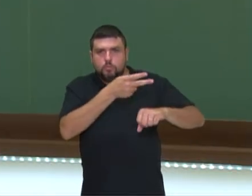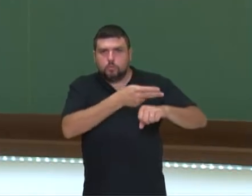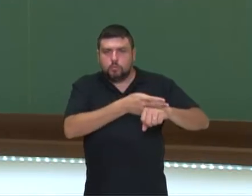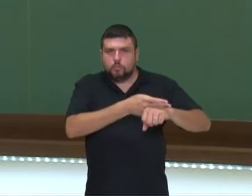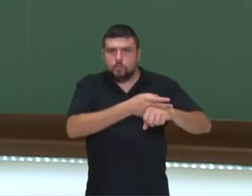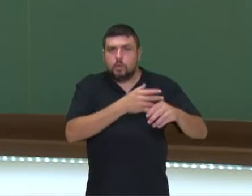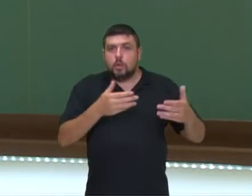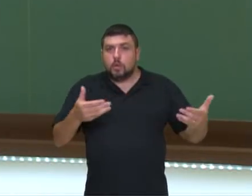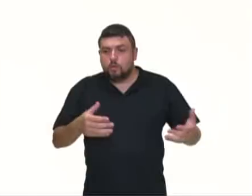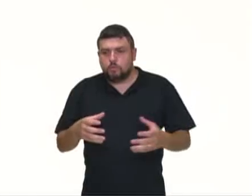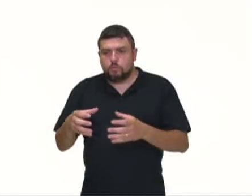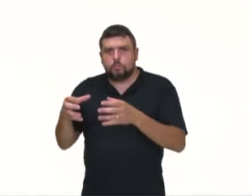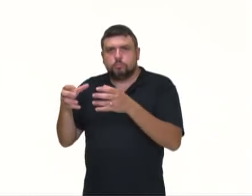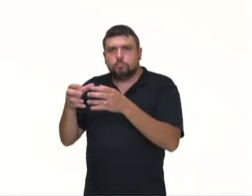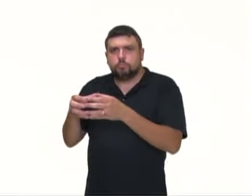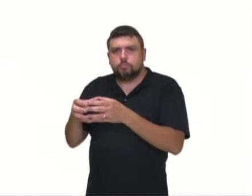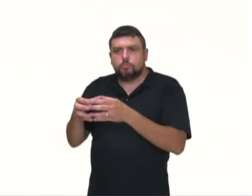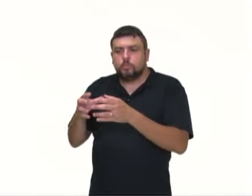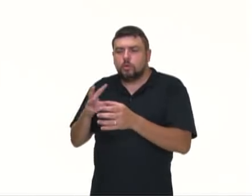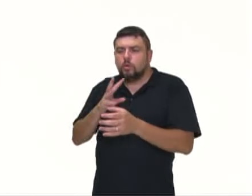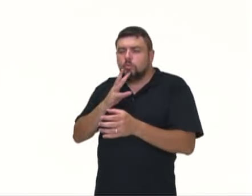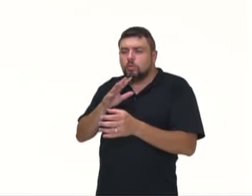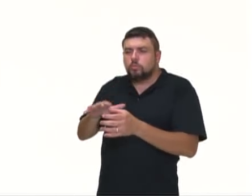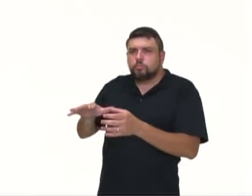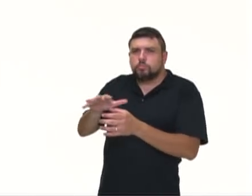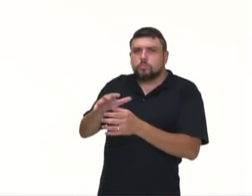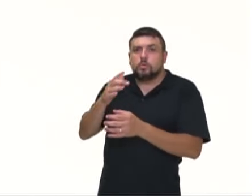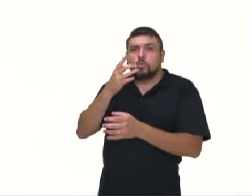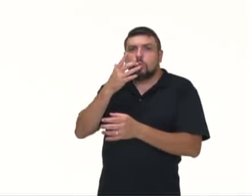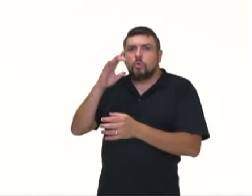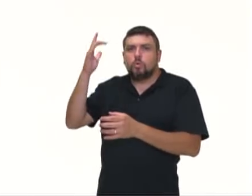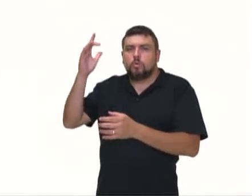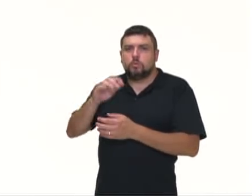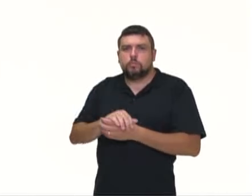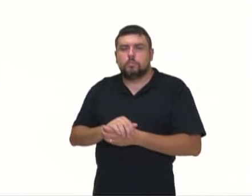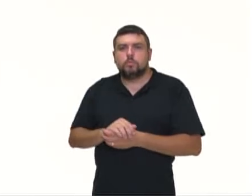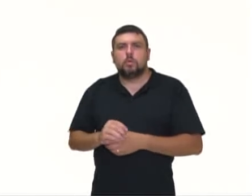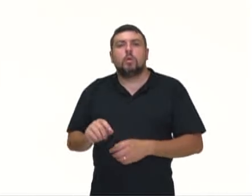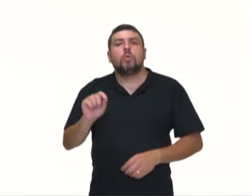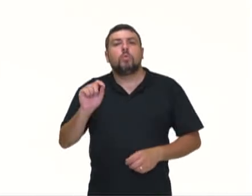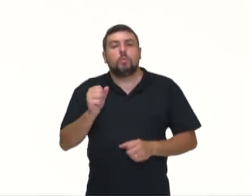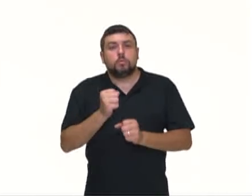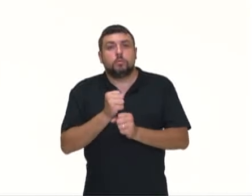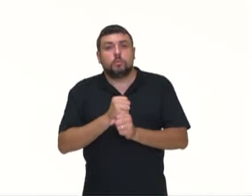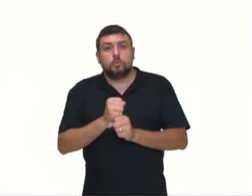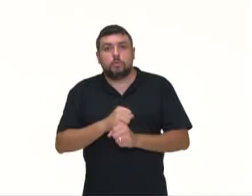ouro do voleibol. Essa geração ela conquistou o primeiro lugar nos Jogos Olímpicos de Barcelona em